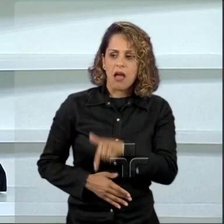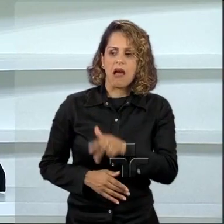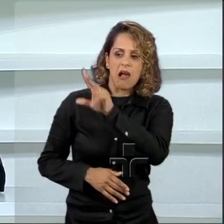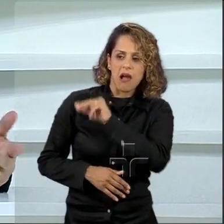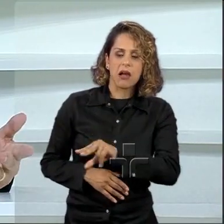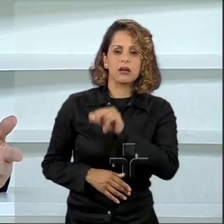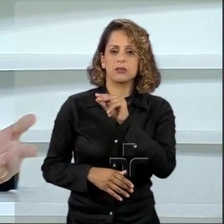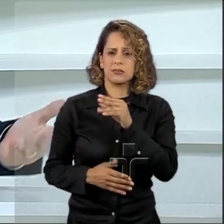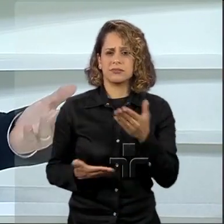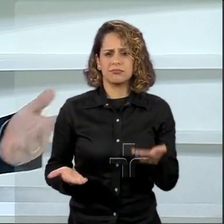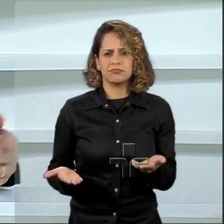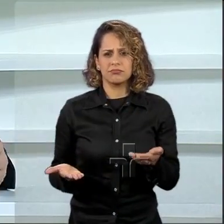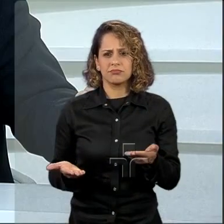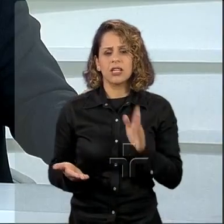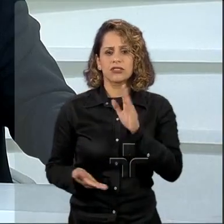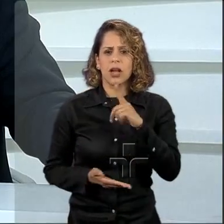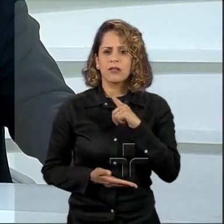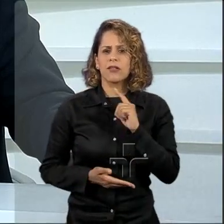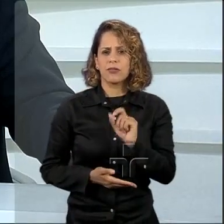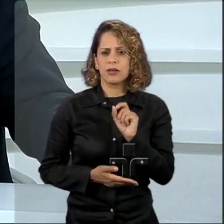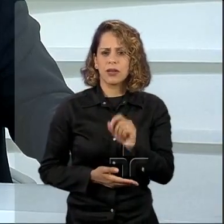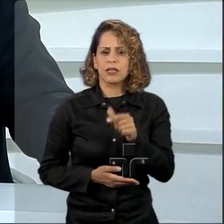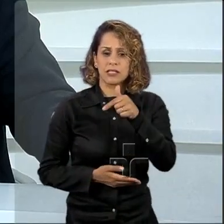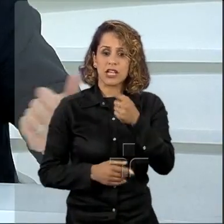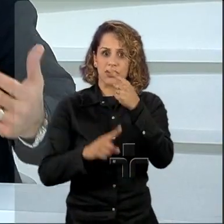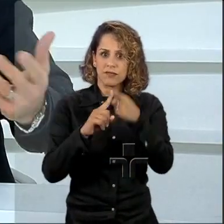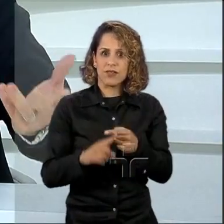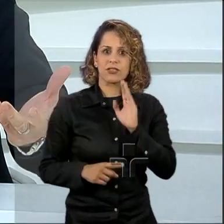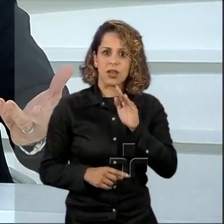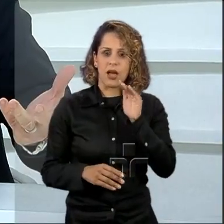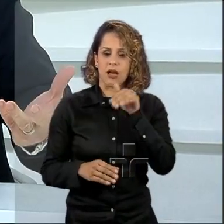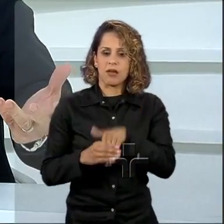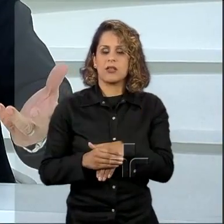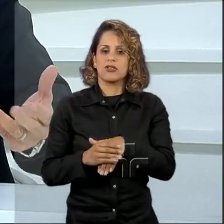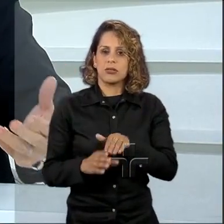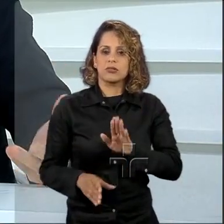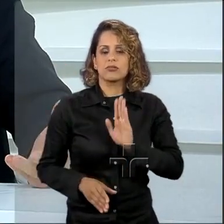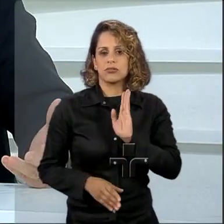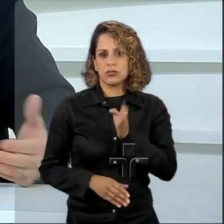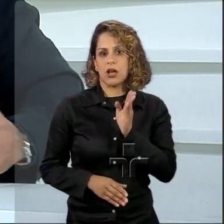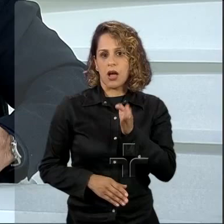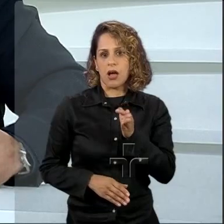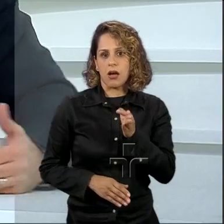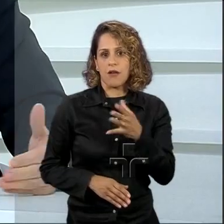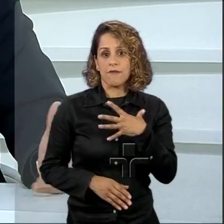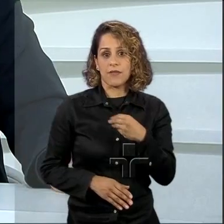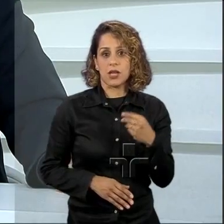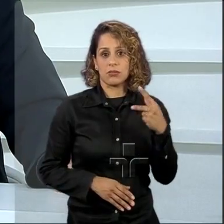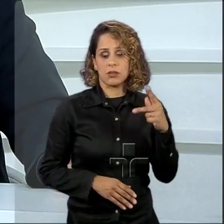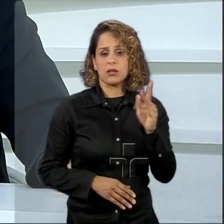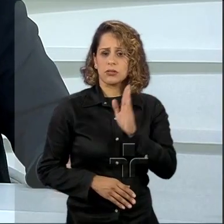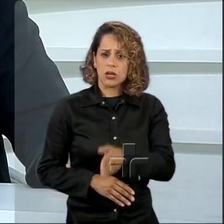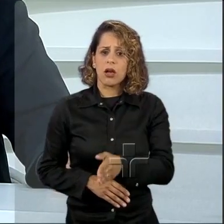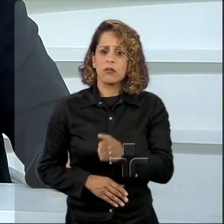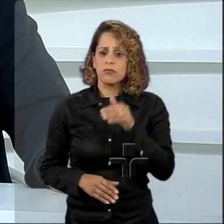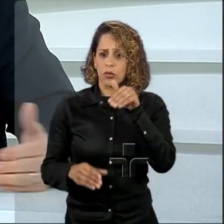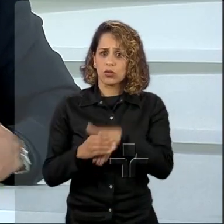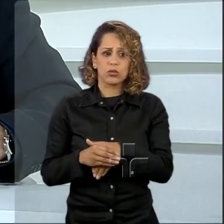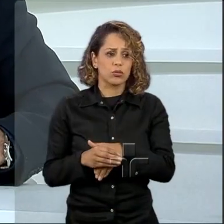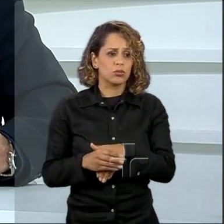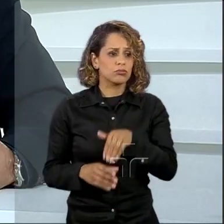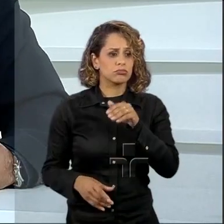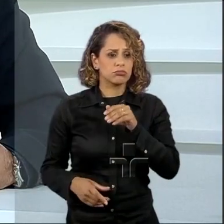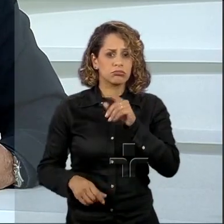sobre a destruição 7 vezes, elegeu o filho como mais votado do país. Quer dizer, se é um problema na urna eletrônica, como é que o filho dele teve o recorde de votação da história?